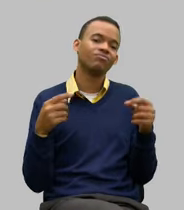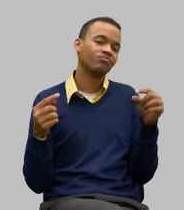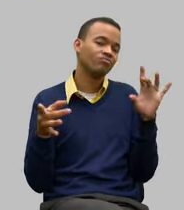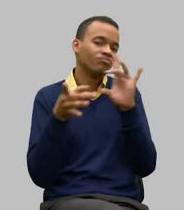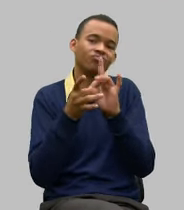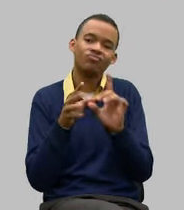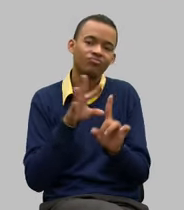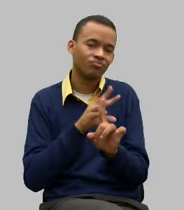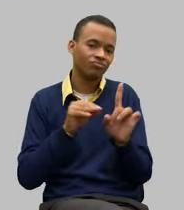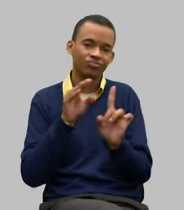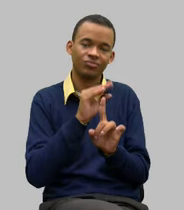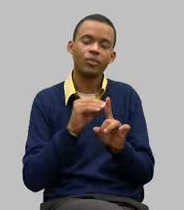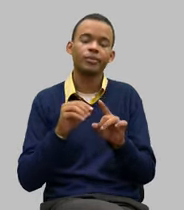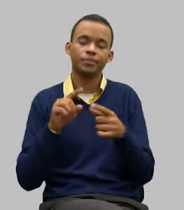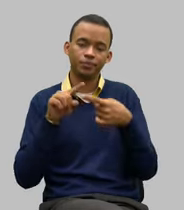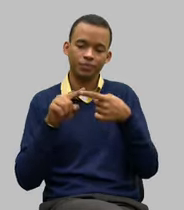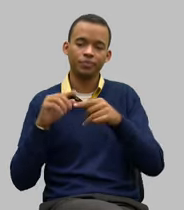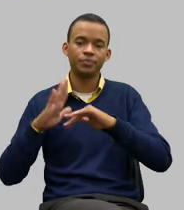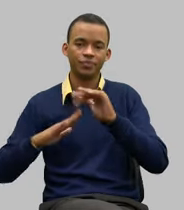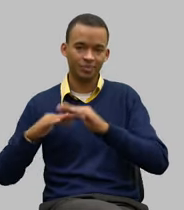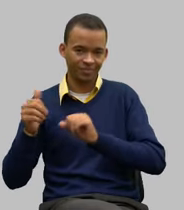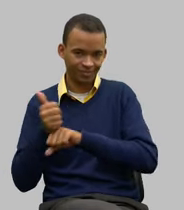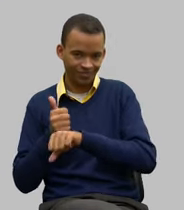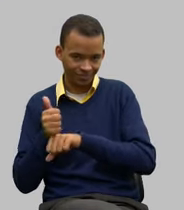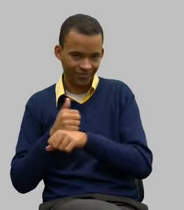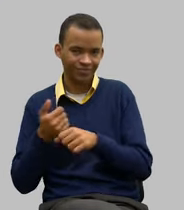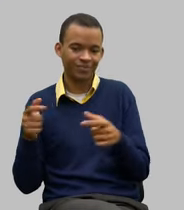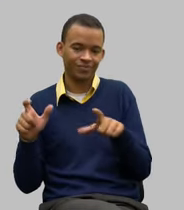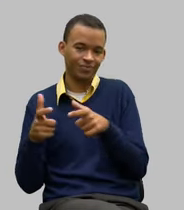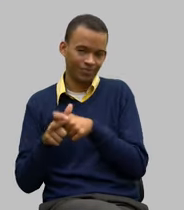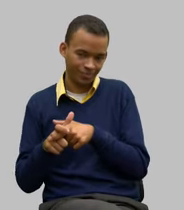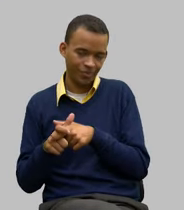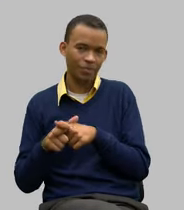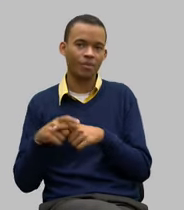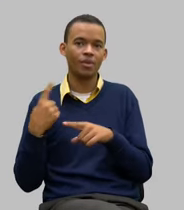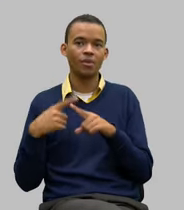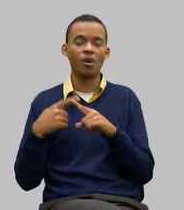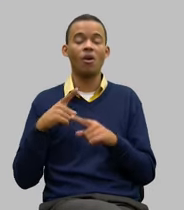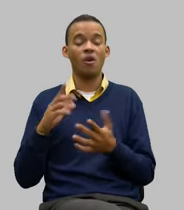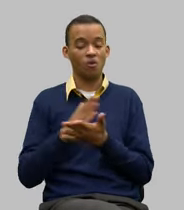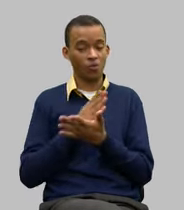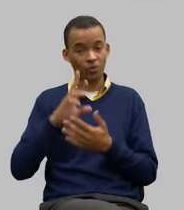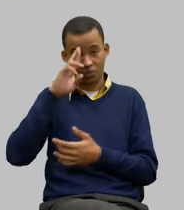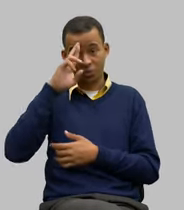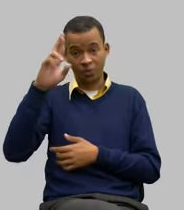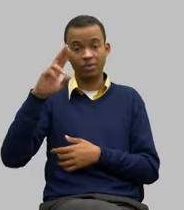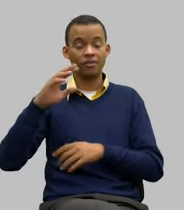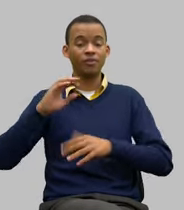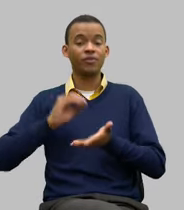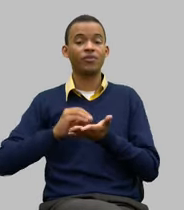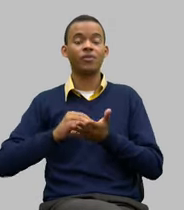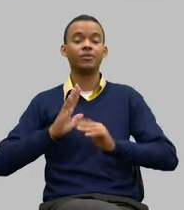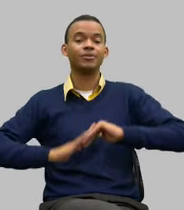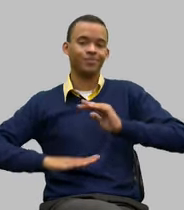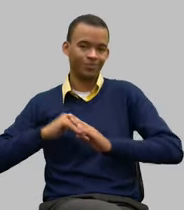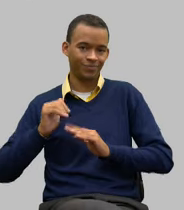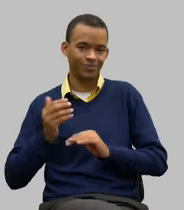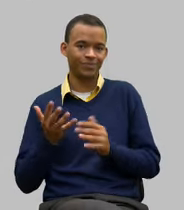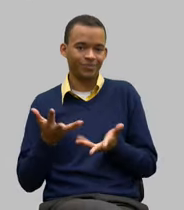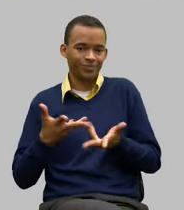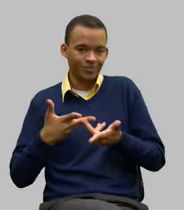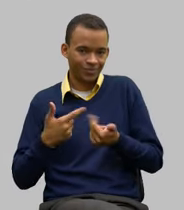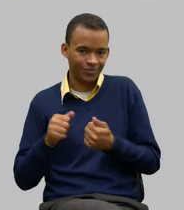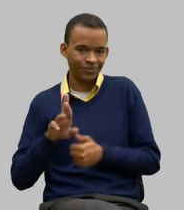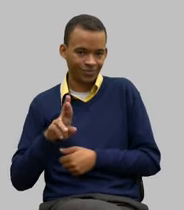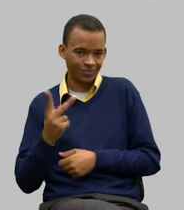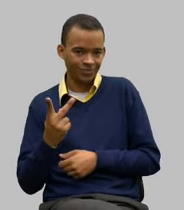falta de efetivo porque aí não vem o chefe que tem muito chefe secretário que não tem habilidade para lidar com com recurso humano